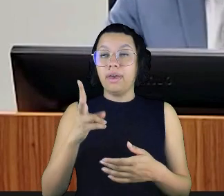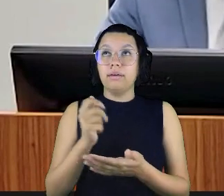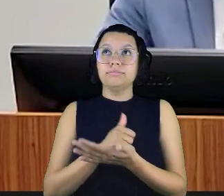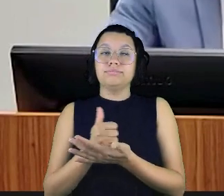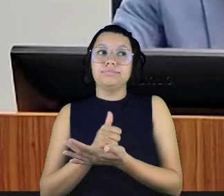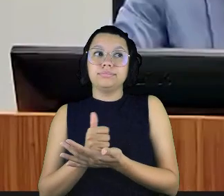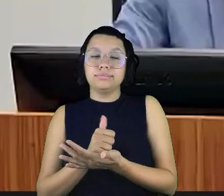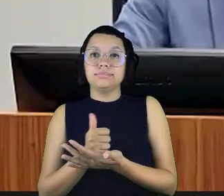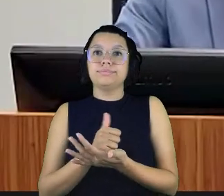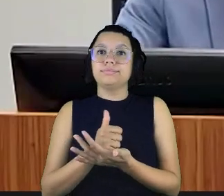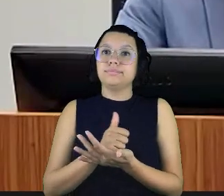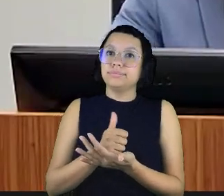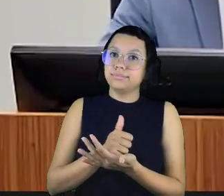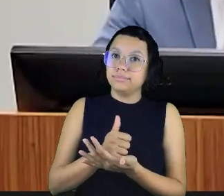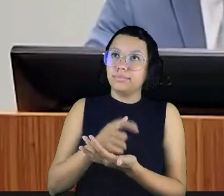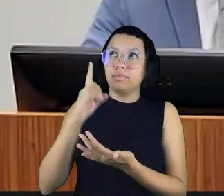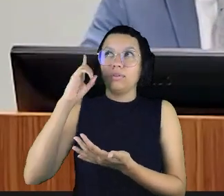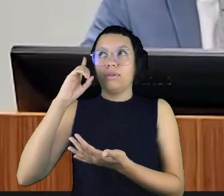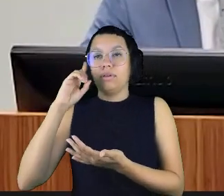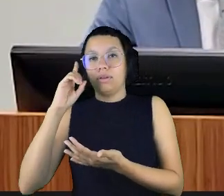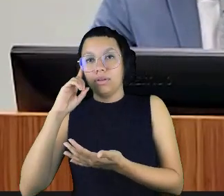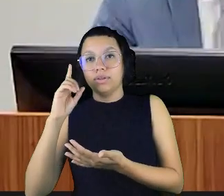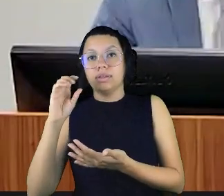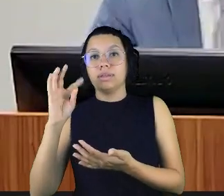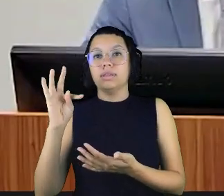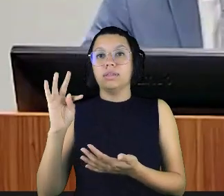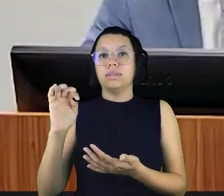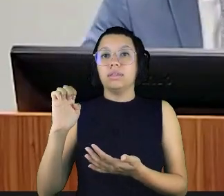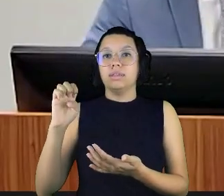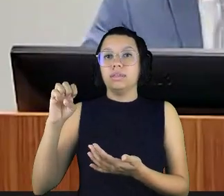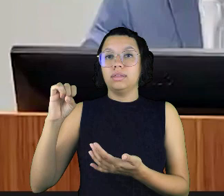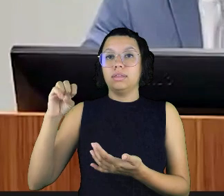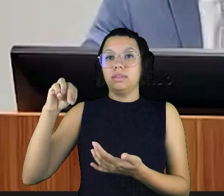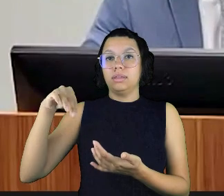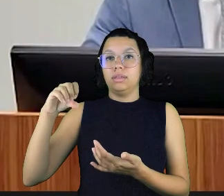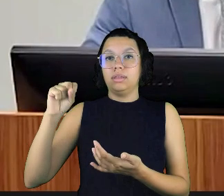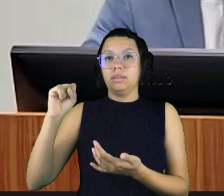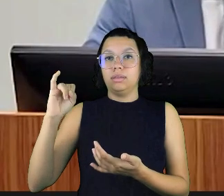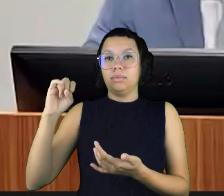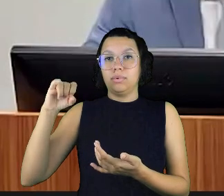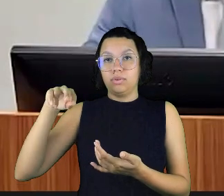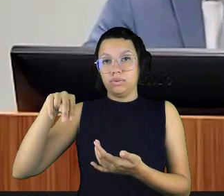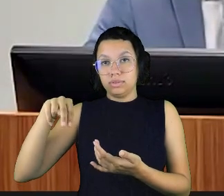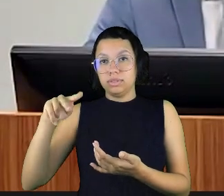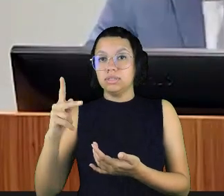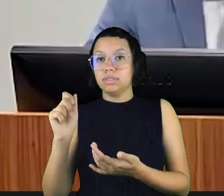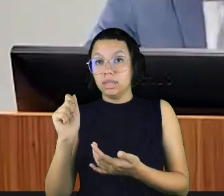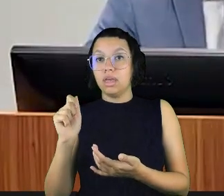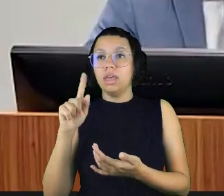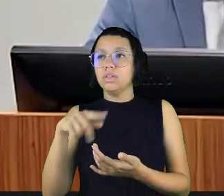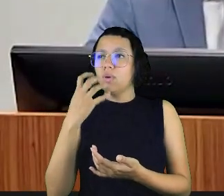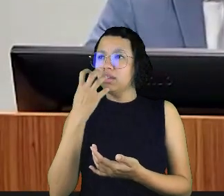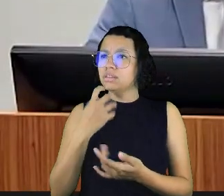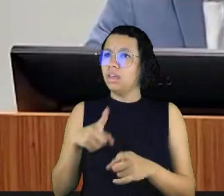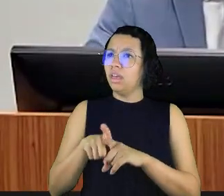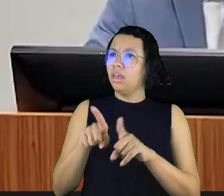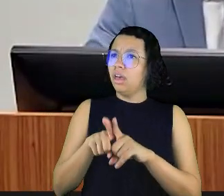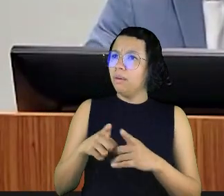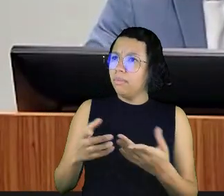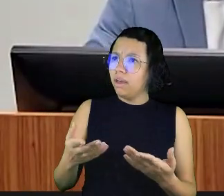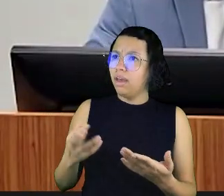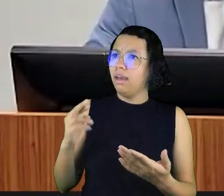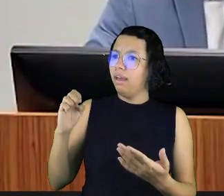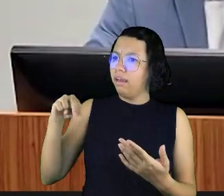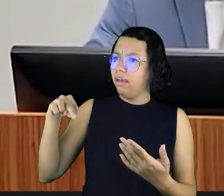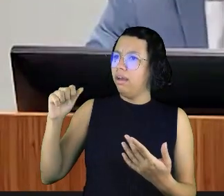teimosinha, porque isso também é outra coisa muito séria, Renata. Se você penhora em excesso,